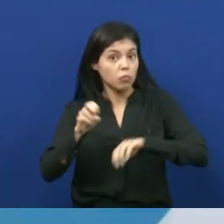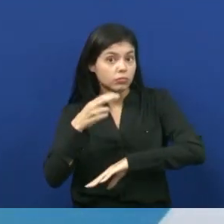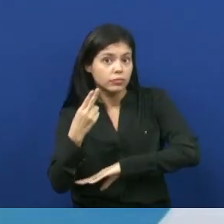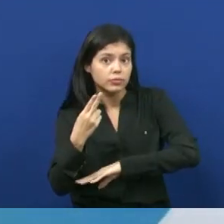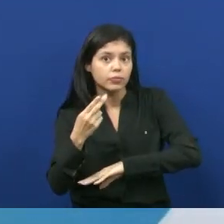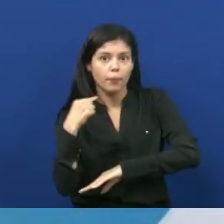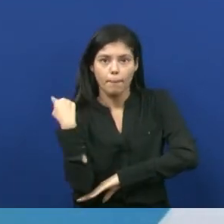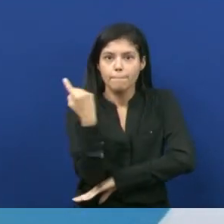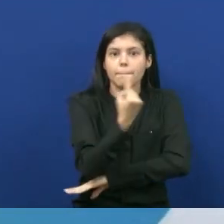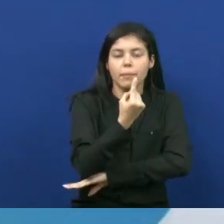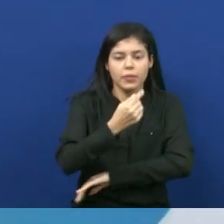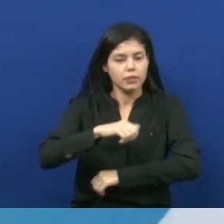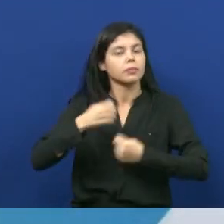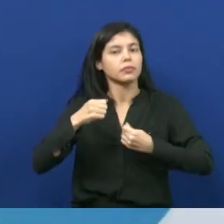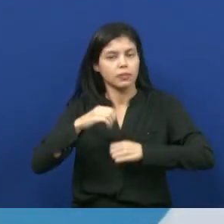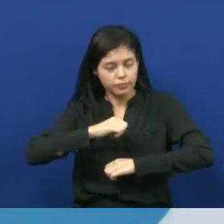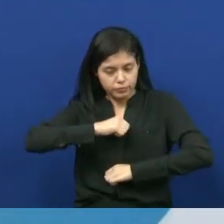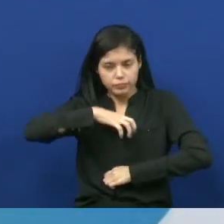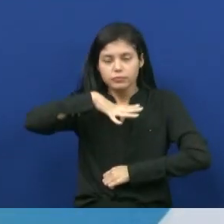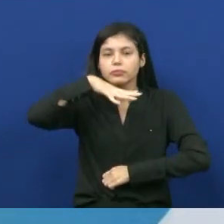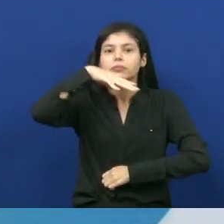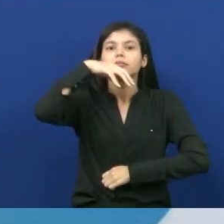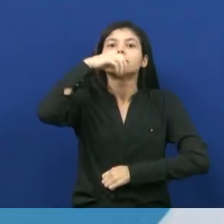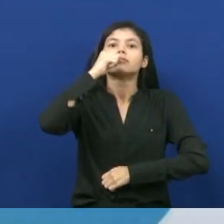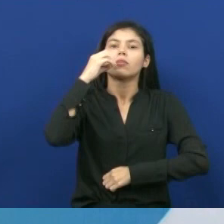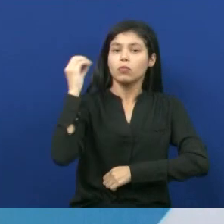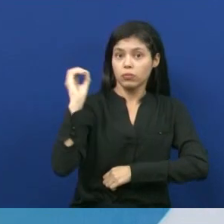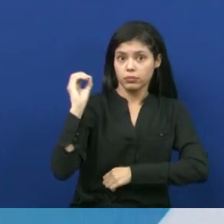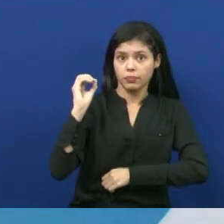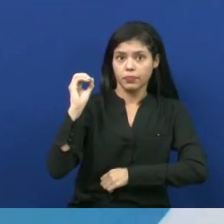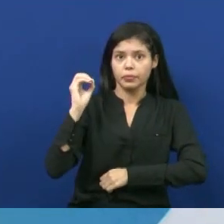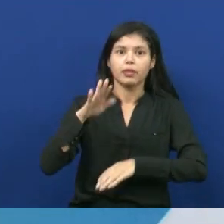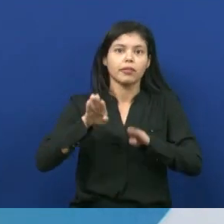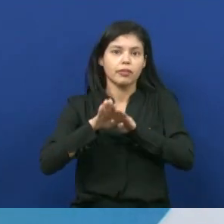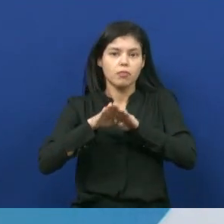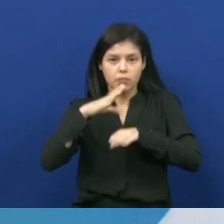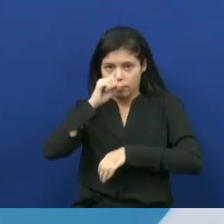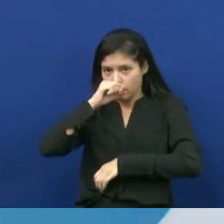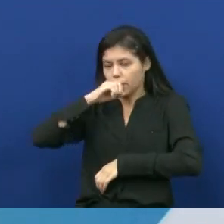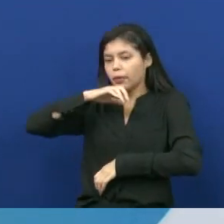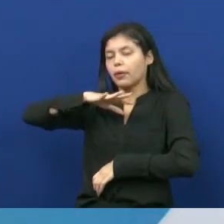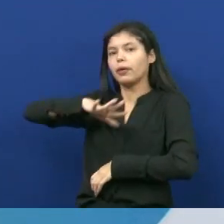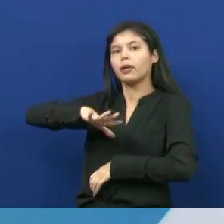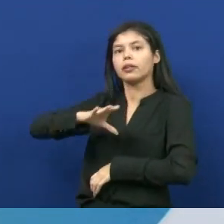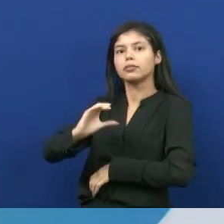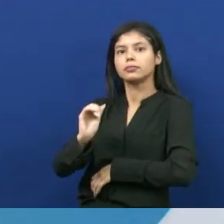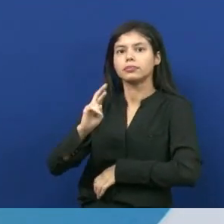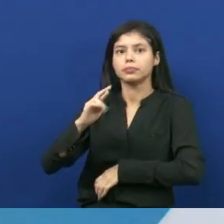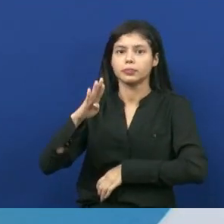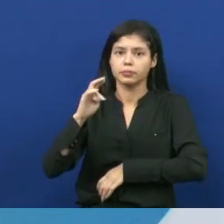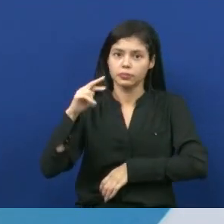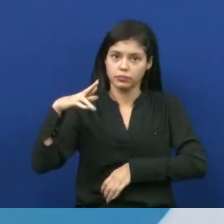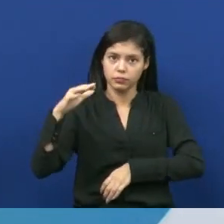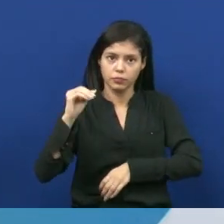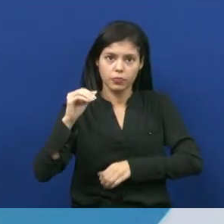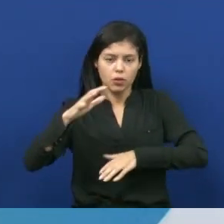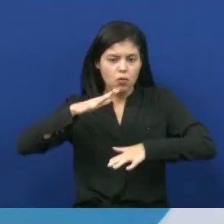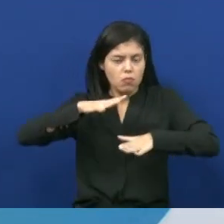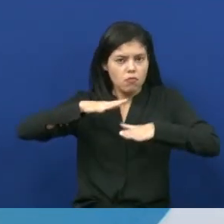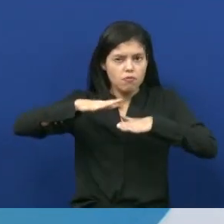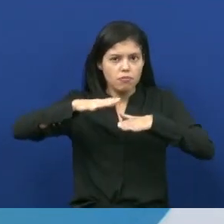precisamos inspirar o oxigênio e expirar o gás carbônico. Esse movimento